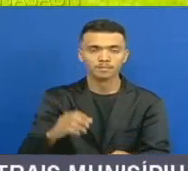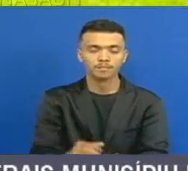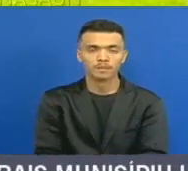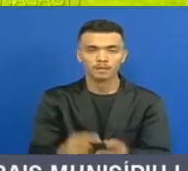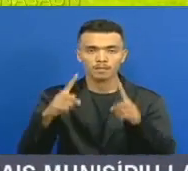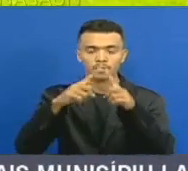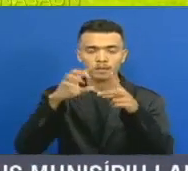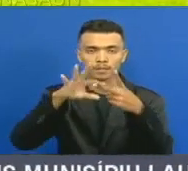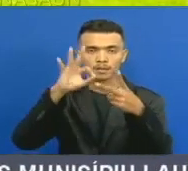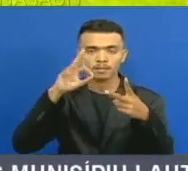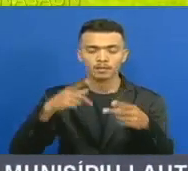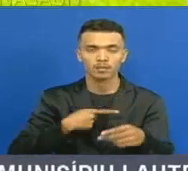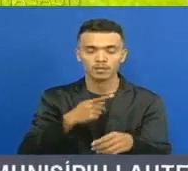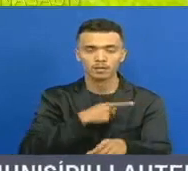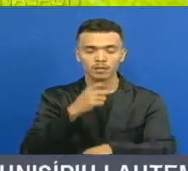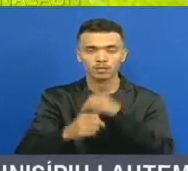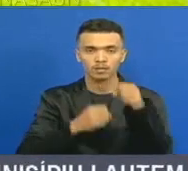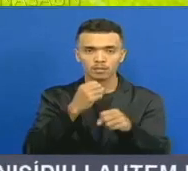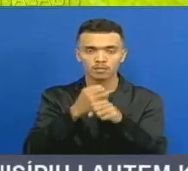parlamentar 2023.